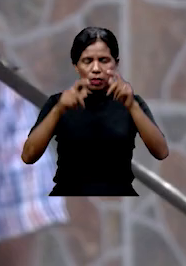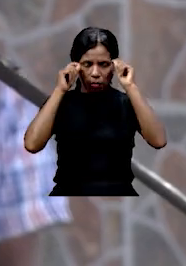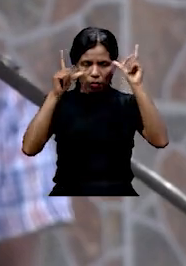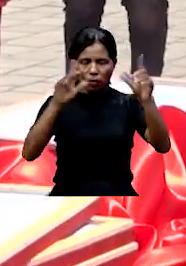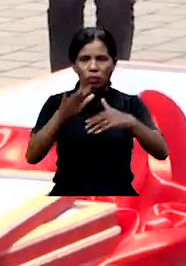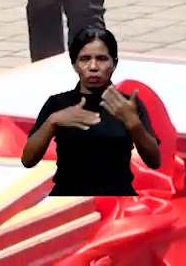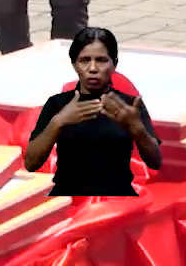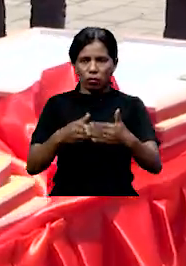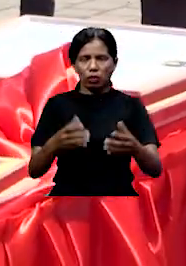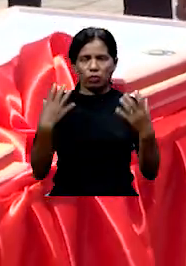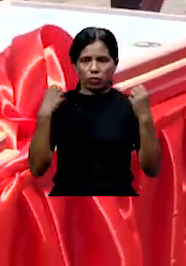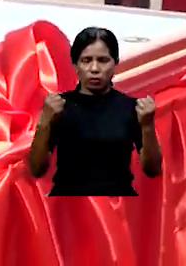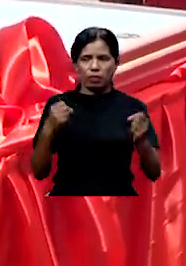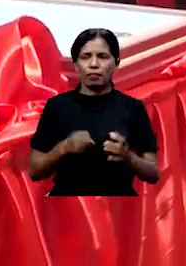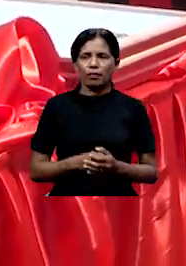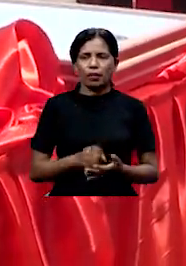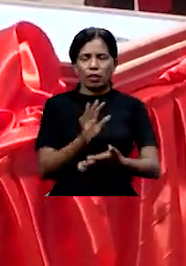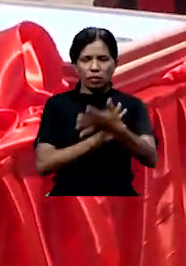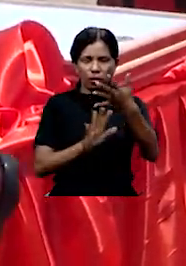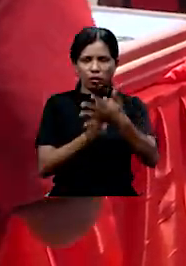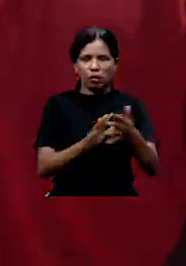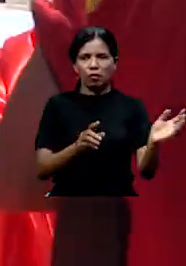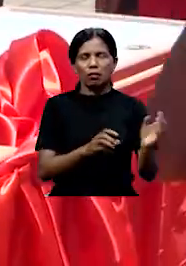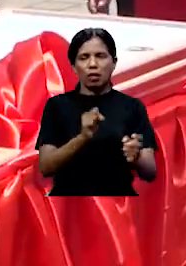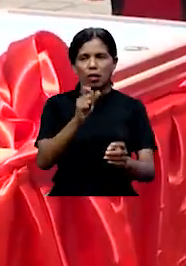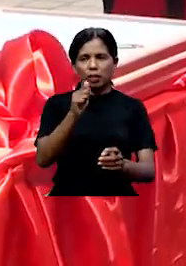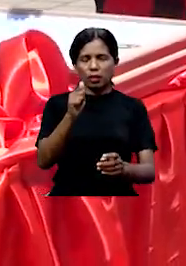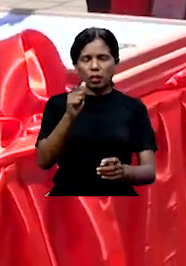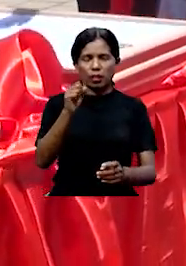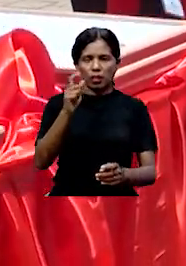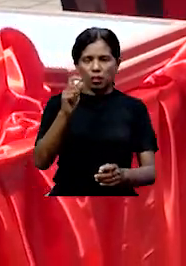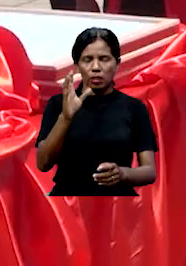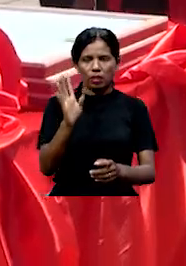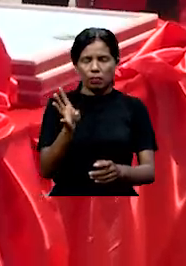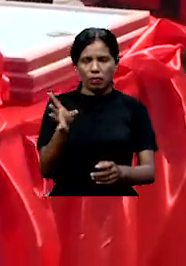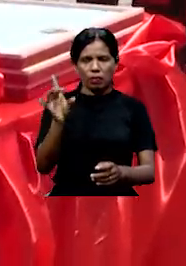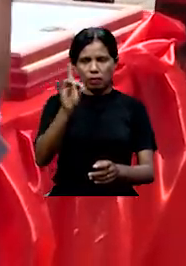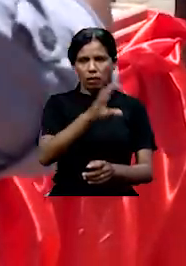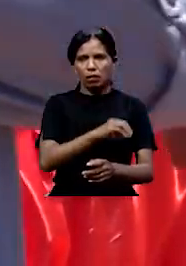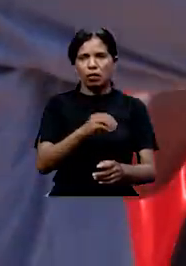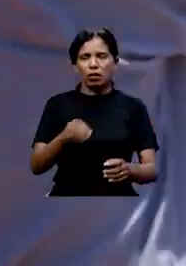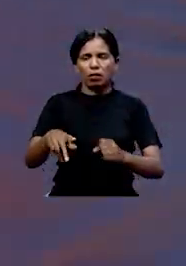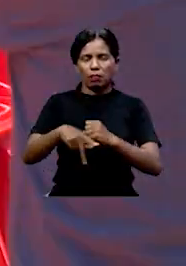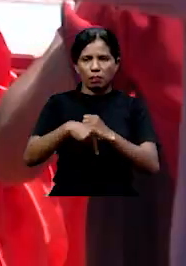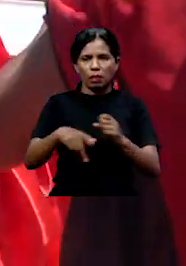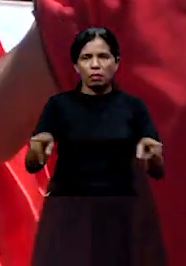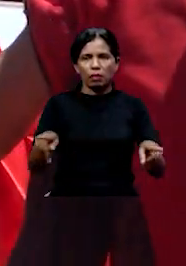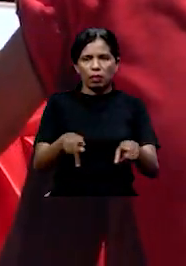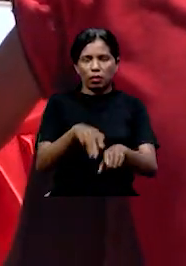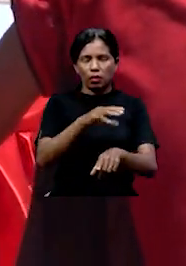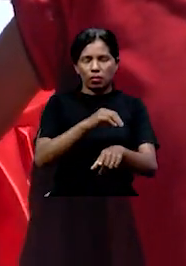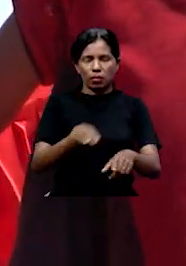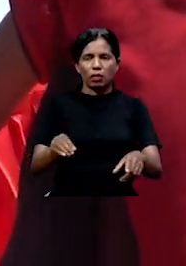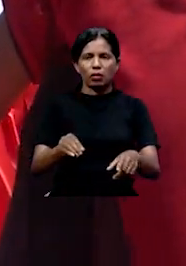forte e lutar. Ia celebração transformação SDT ba Fretilin dala hatnul resingwalune participa husi quadros